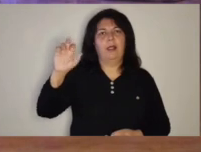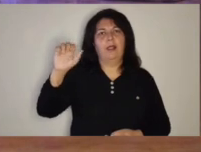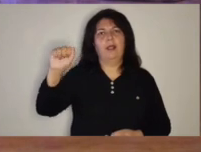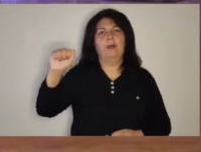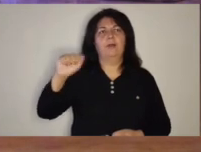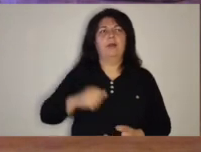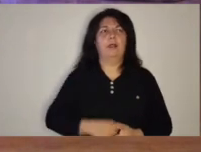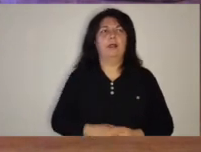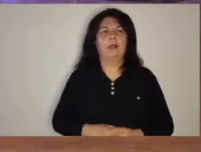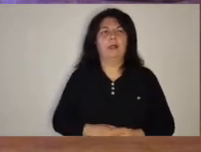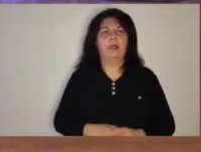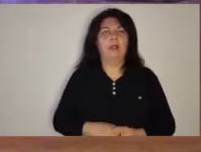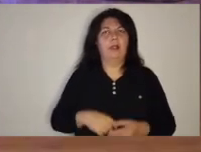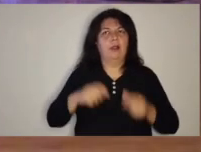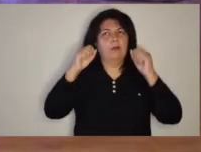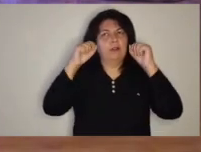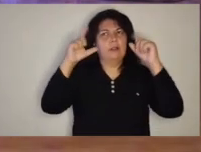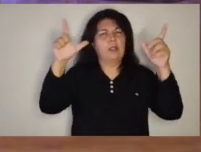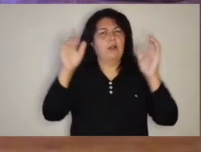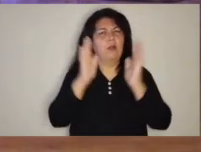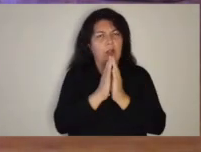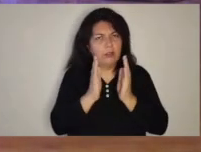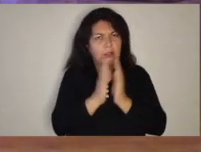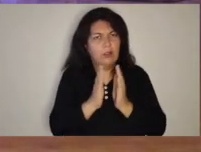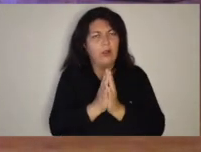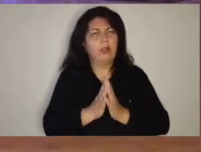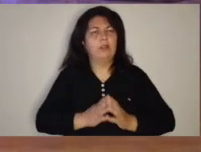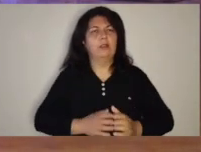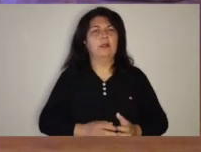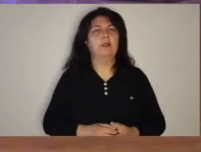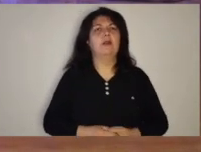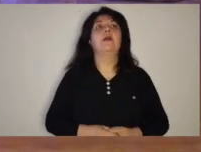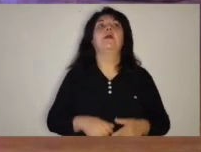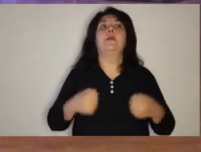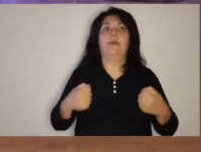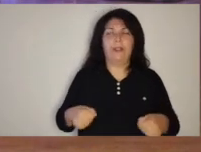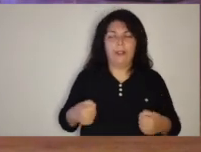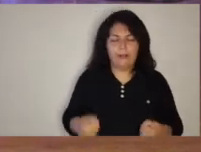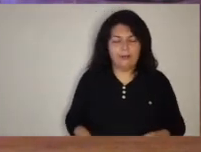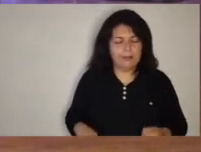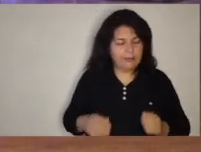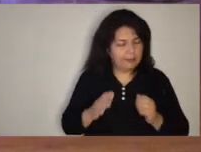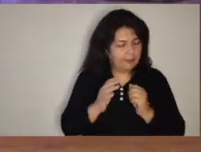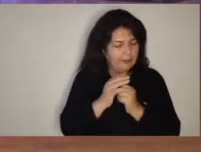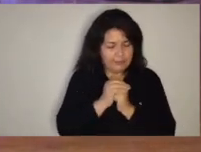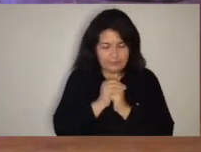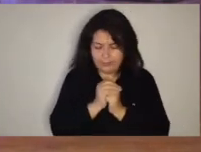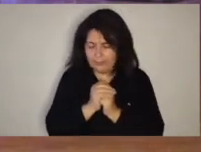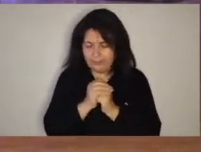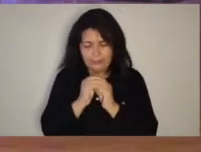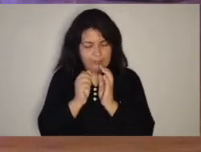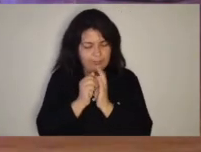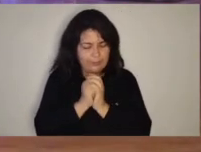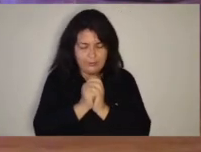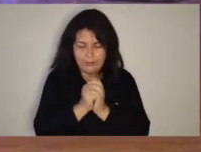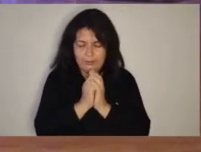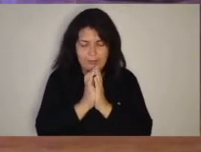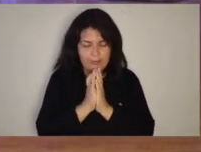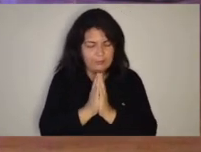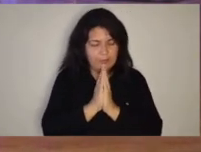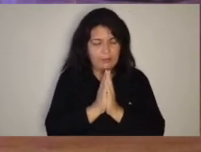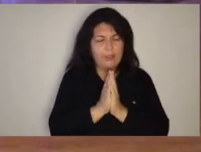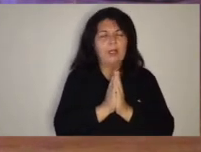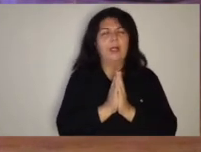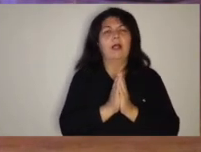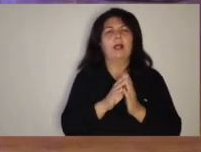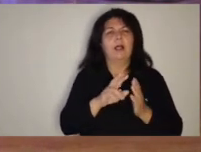irmãos. Porque eu sei, se eu não orar, irmãos, meu dia, só Jesus salva. Irmãos, leio a Bíblia, leio. Inclusive lá